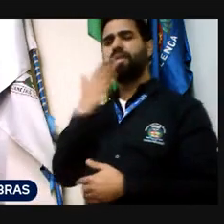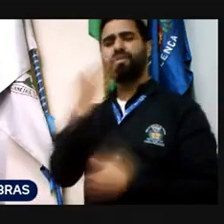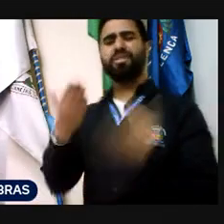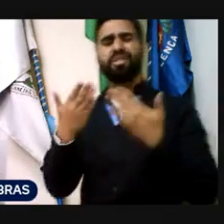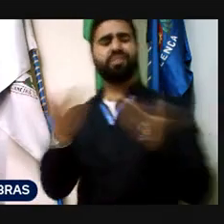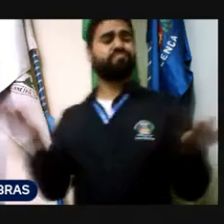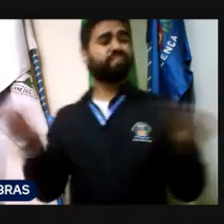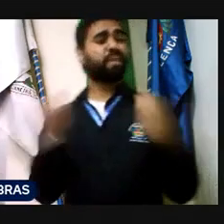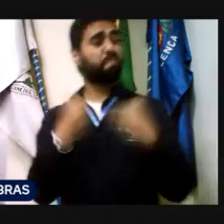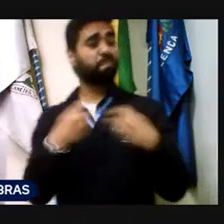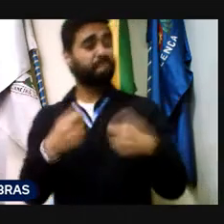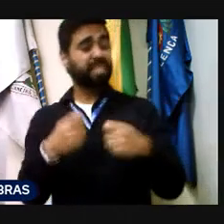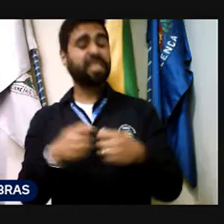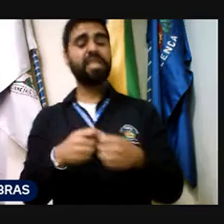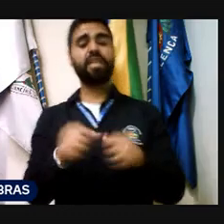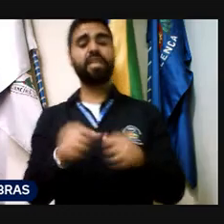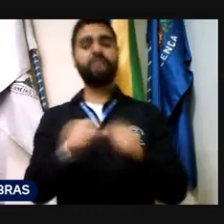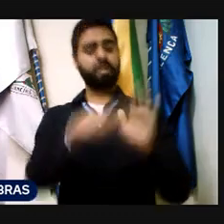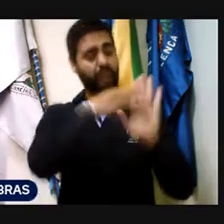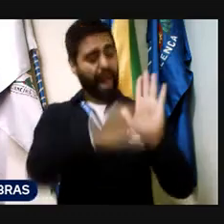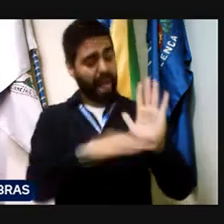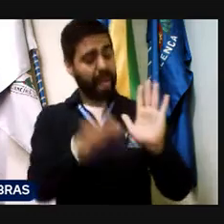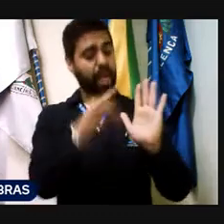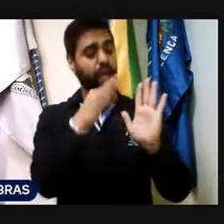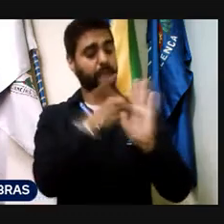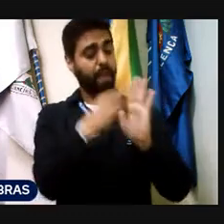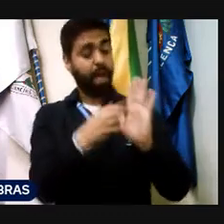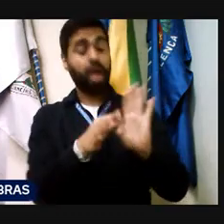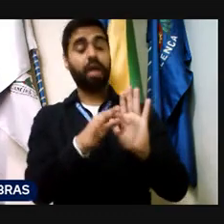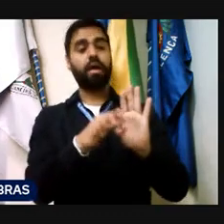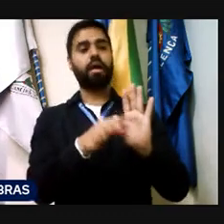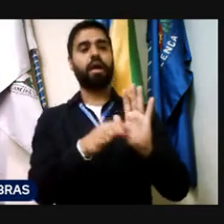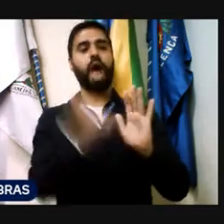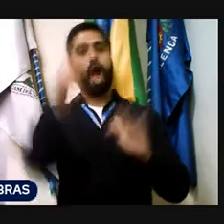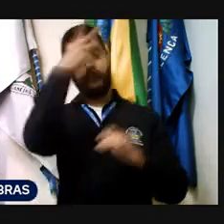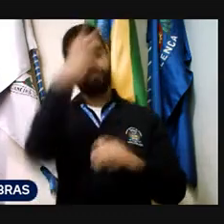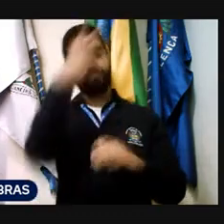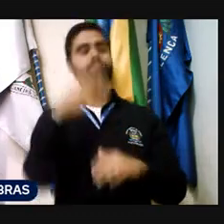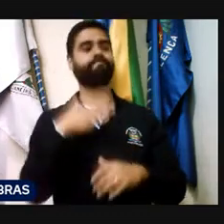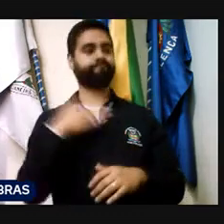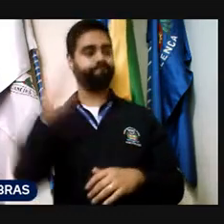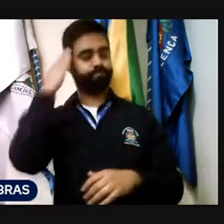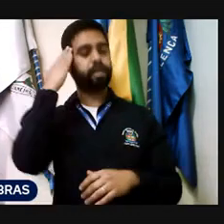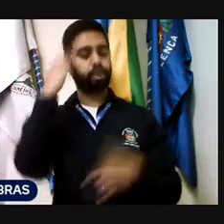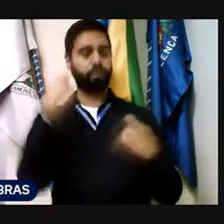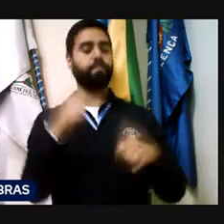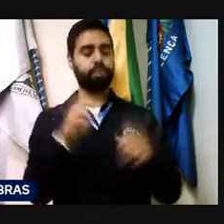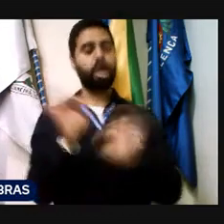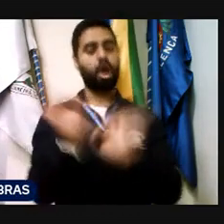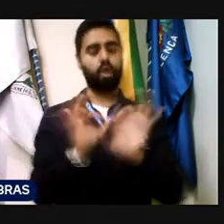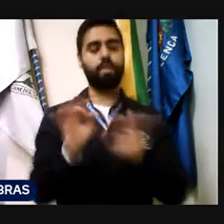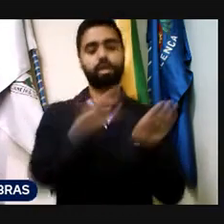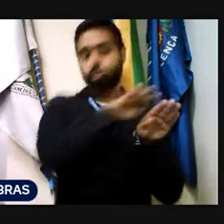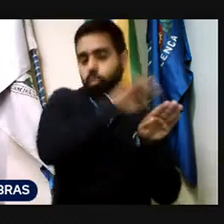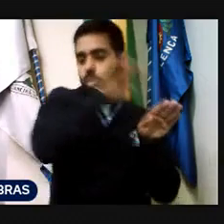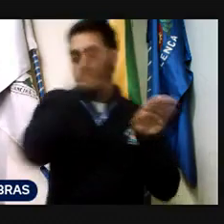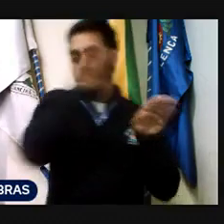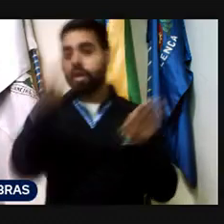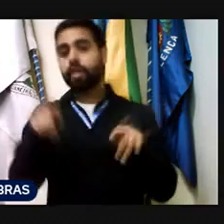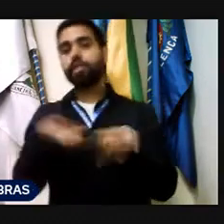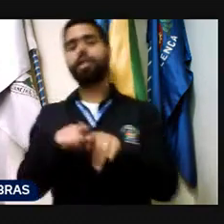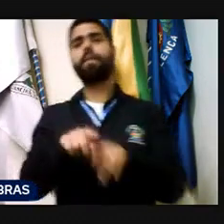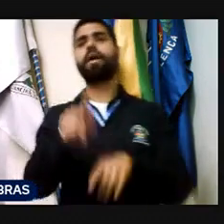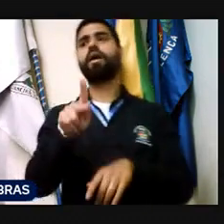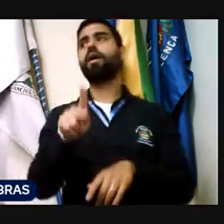traziam requerimentos, abaixo-assinados e nada. Ele teve a sensibilidade, trouxe essa ponte lá fixa. É, ponte da